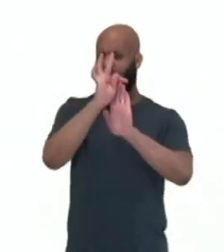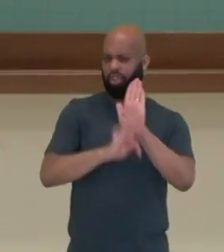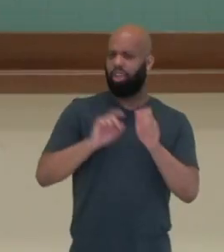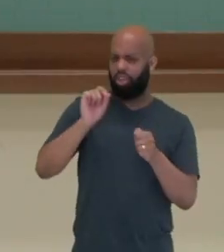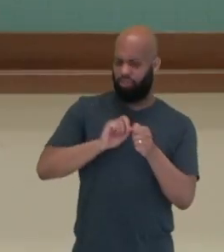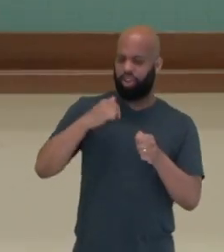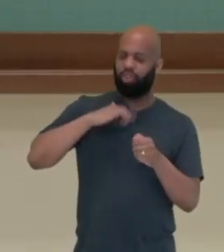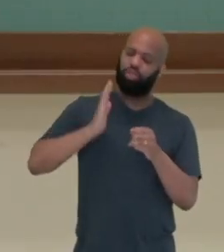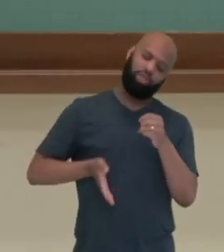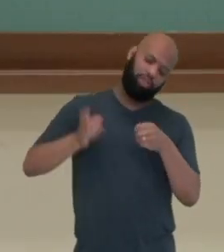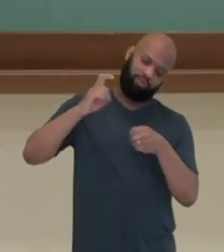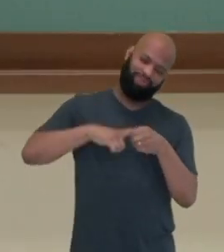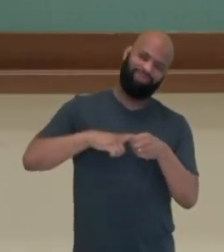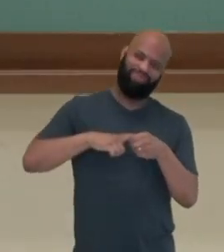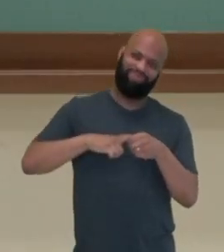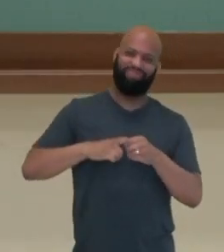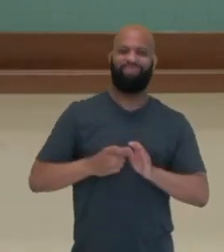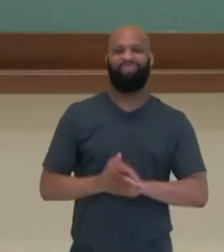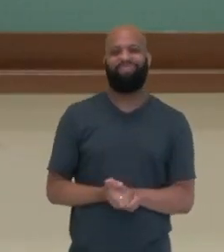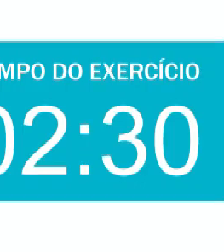Faz aí, que eu te aguardo aqui.